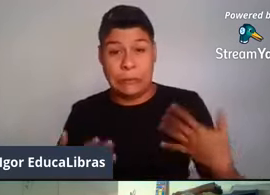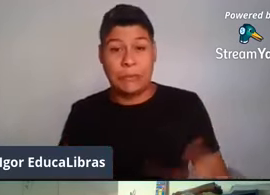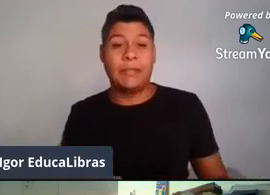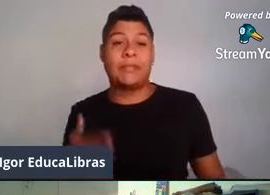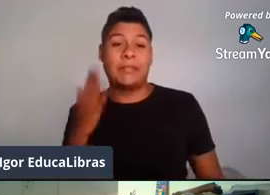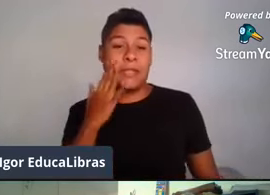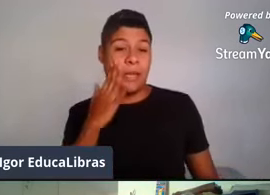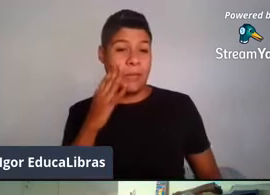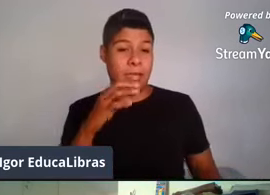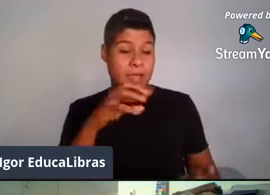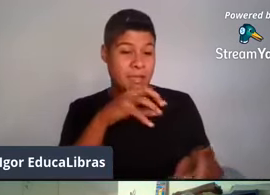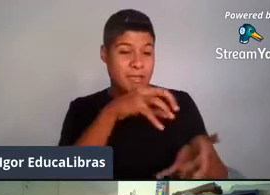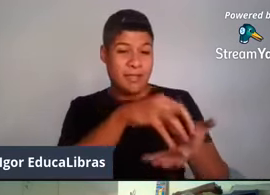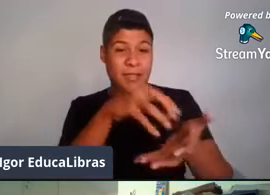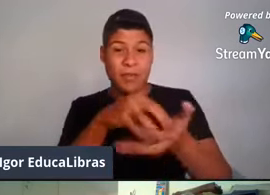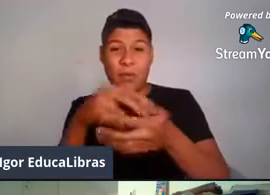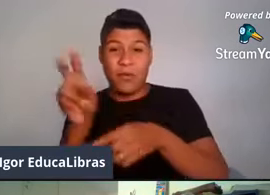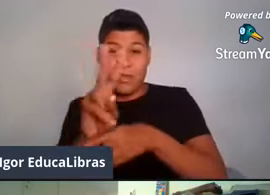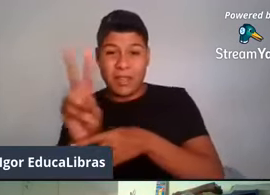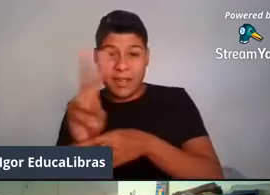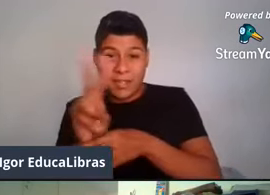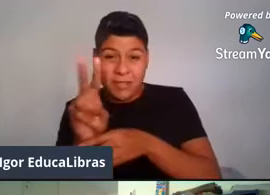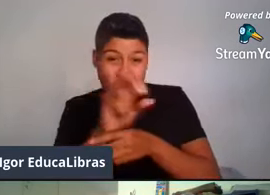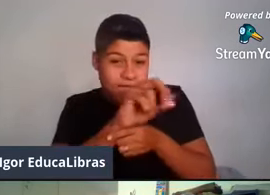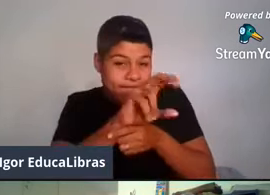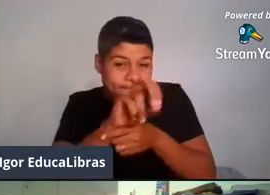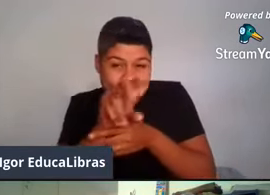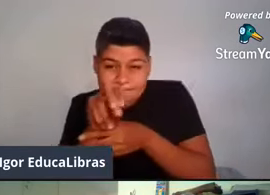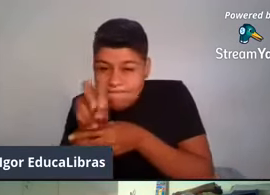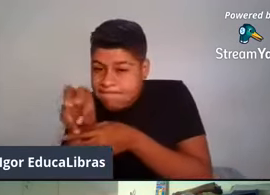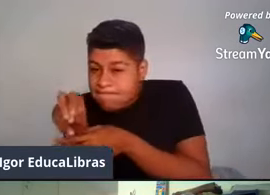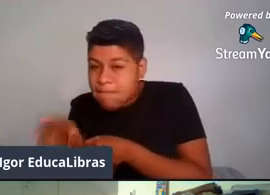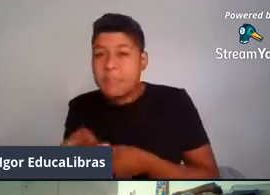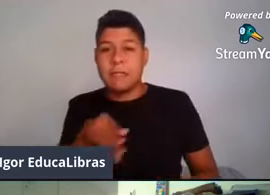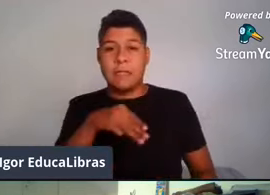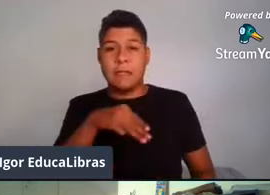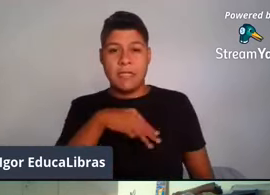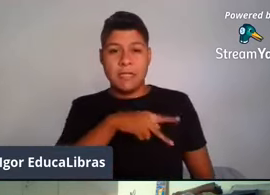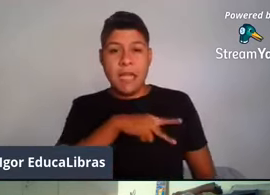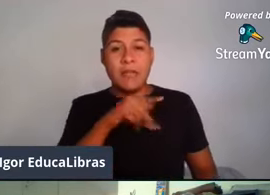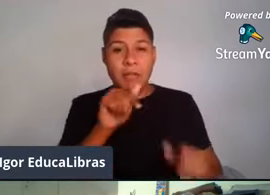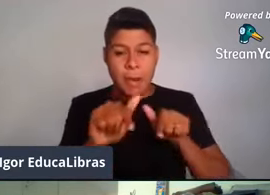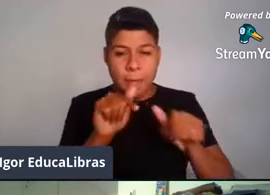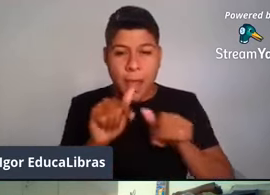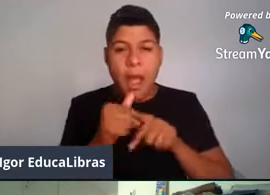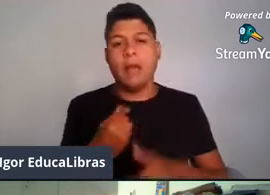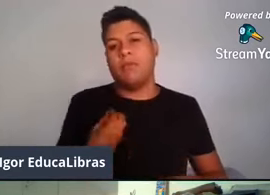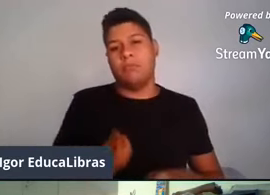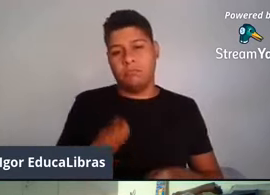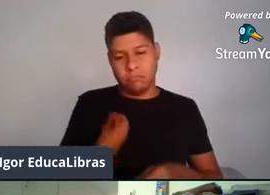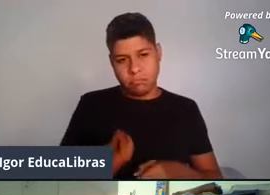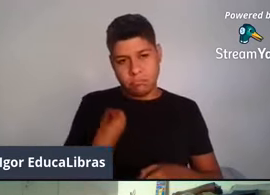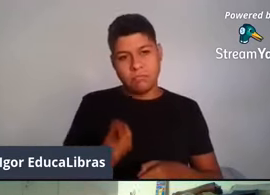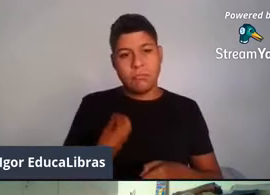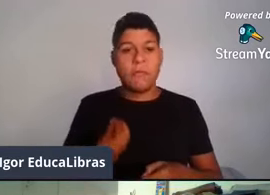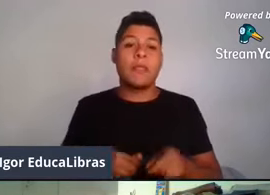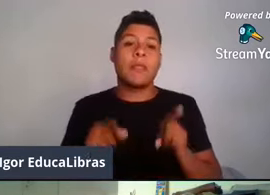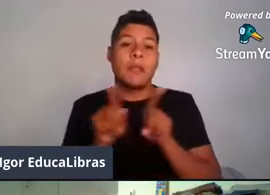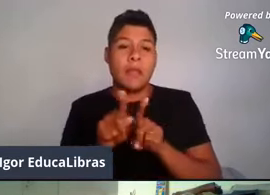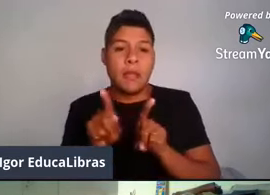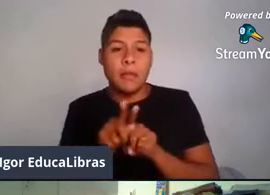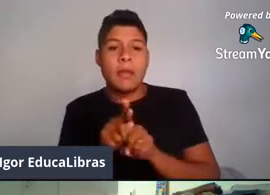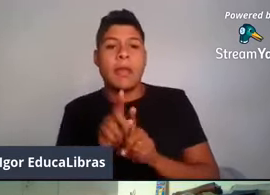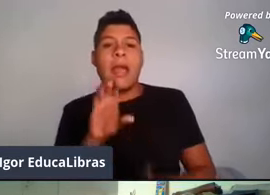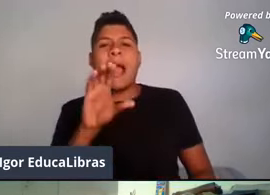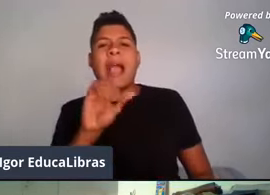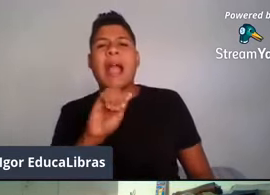de fiscalização, Superintendência Regional do Trabalho, Ministério Público do Trabalho tem acompanhado isso, inclusive via CAGED,